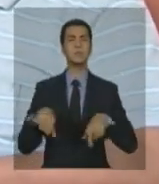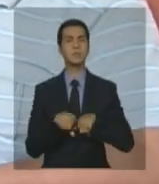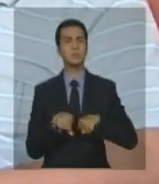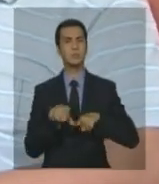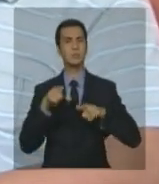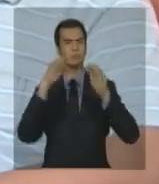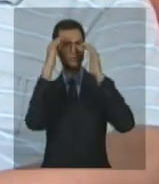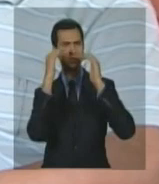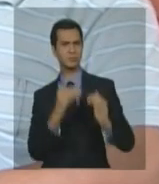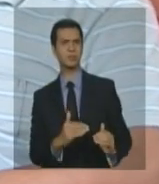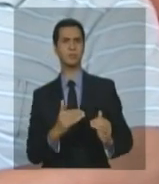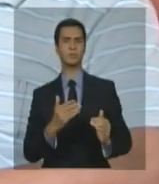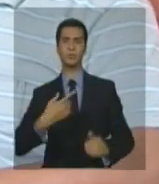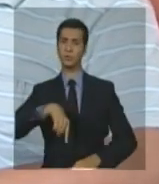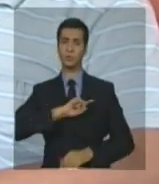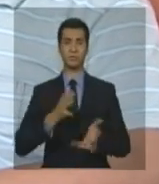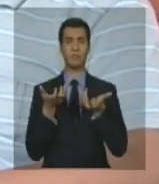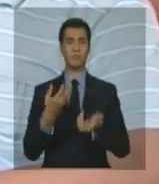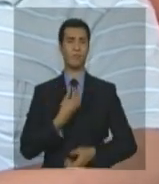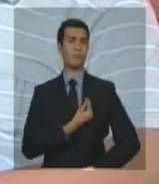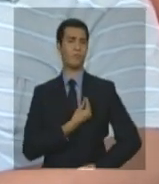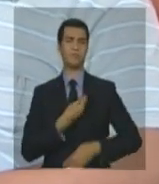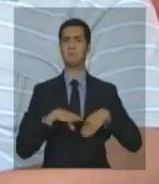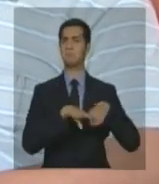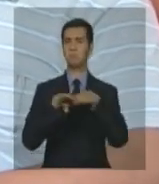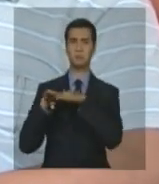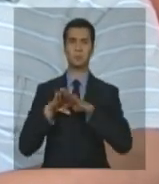e... A gente quer viver como todo mundo vive.